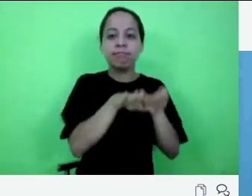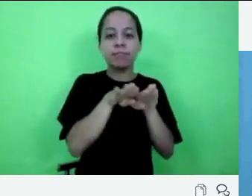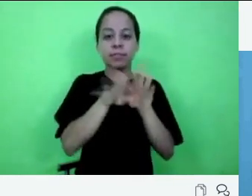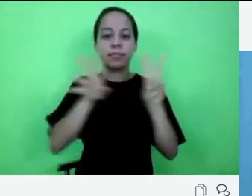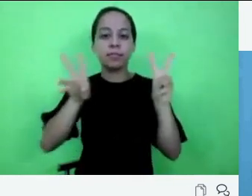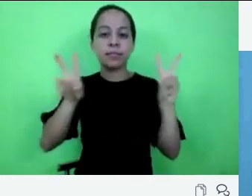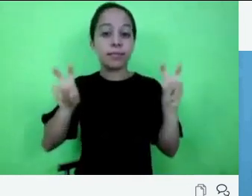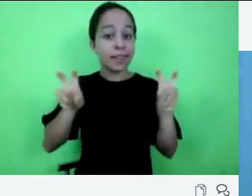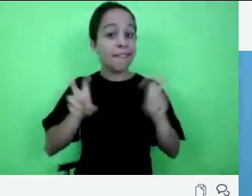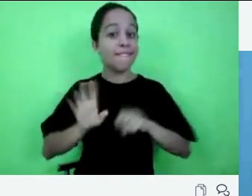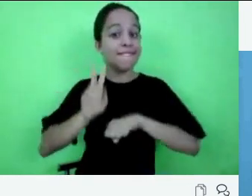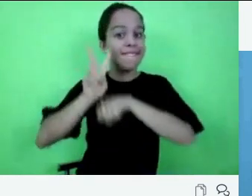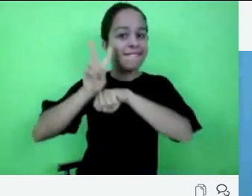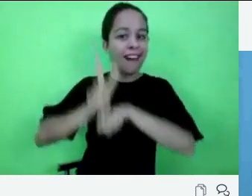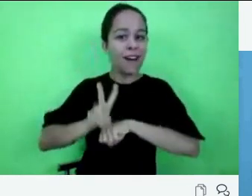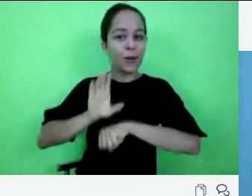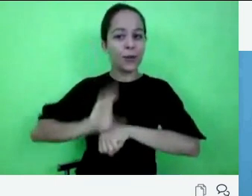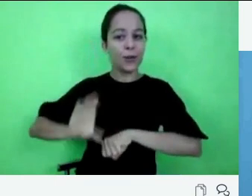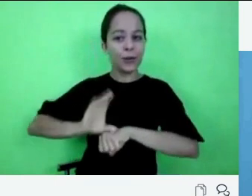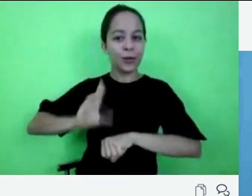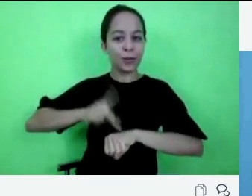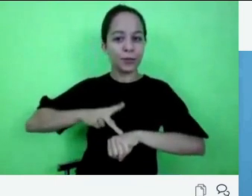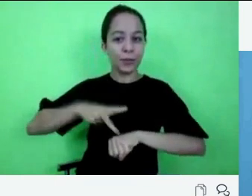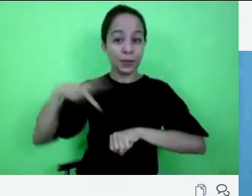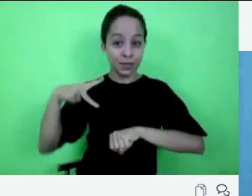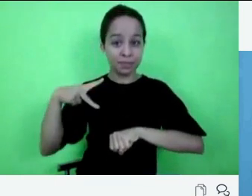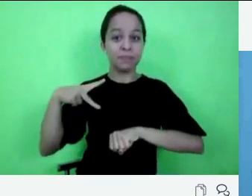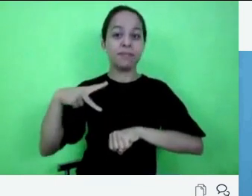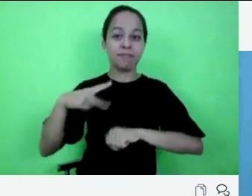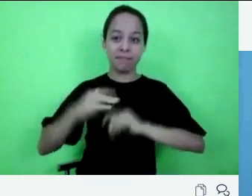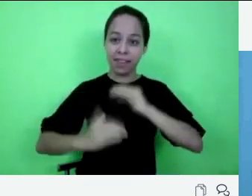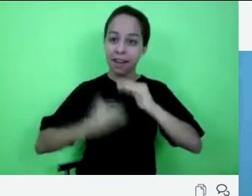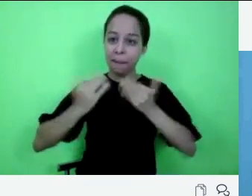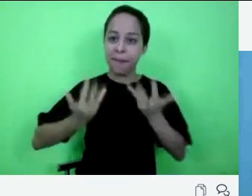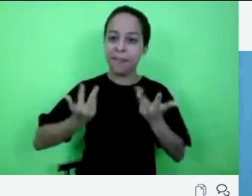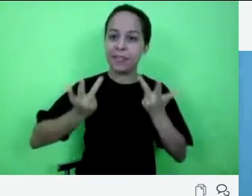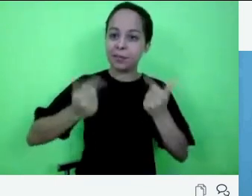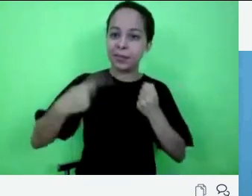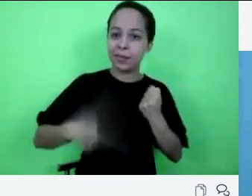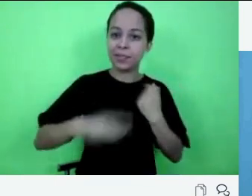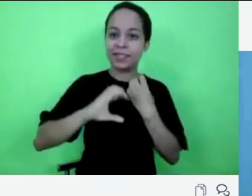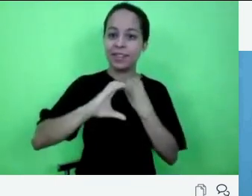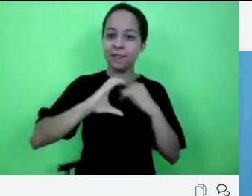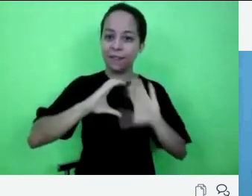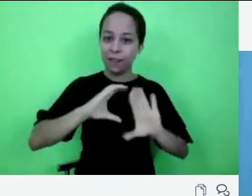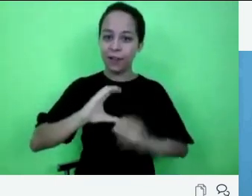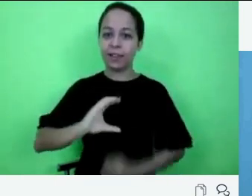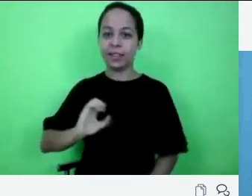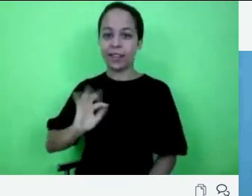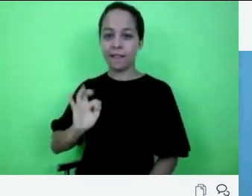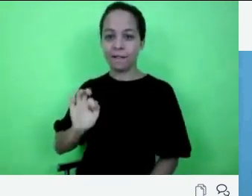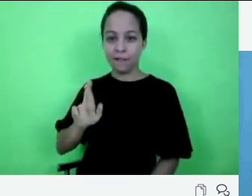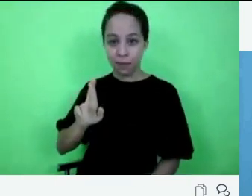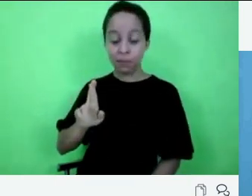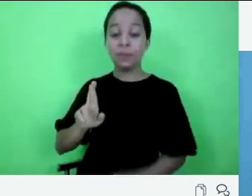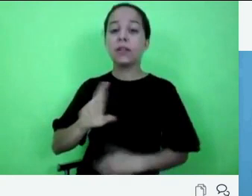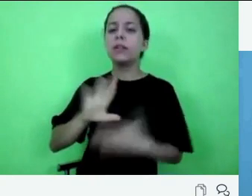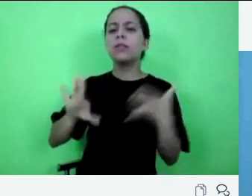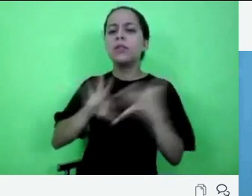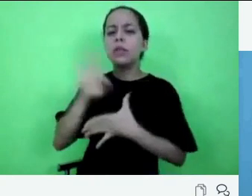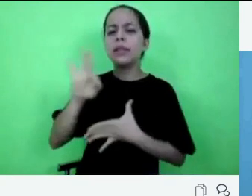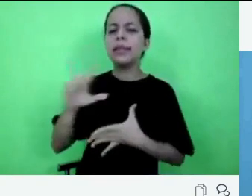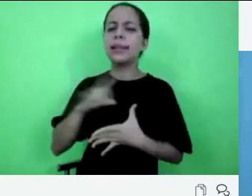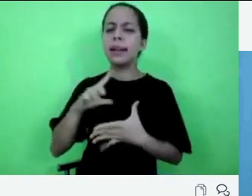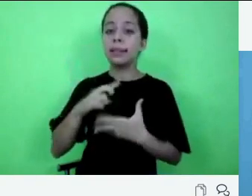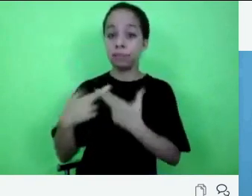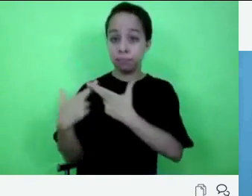de vagas para o curso de pós-graduação em aperfeiçoamento do CEFOR. O sorteio ocorrerá sobre a